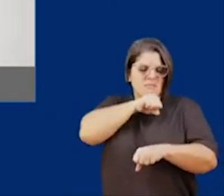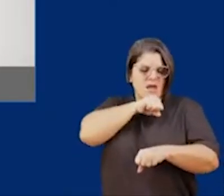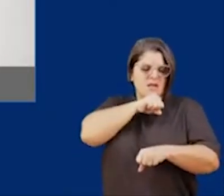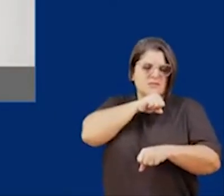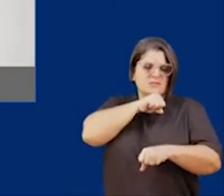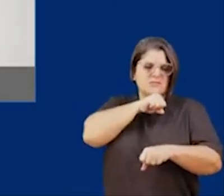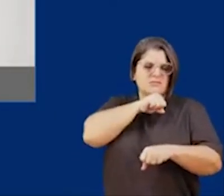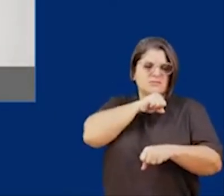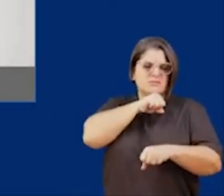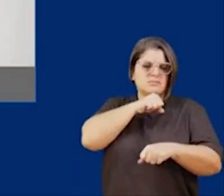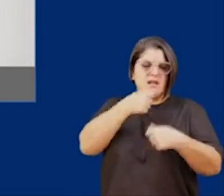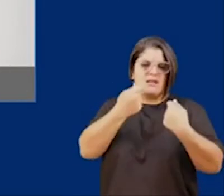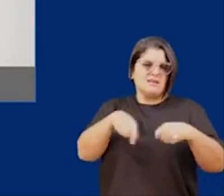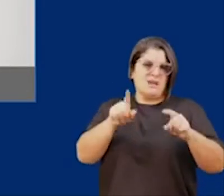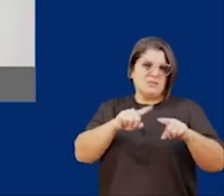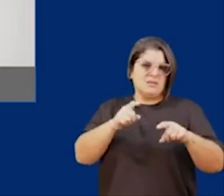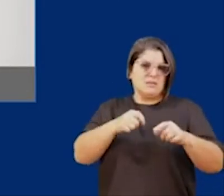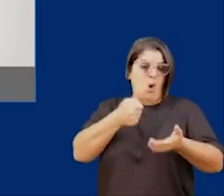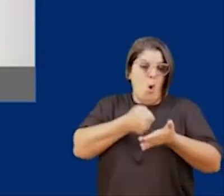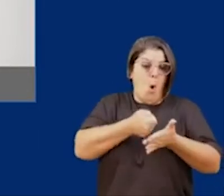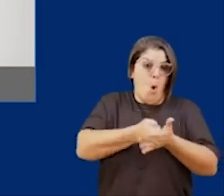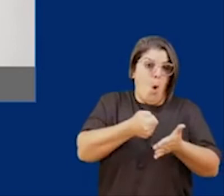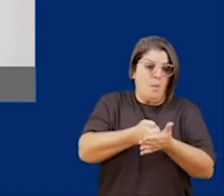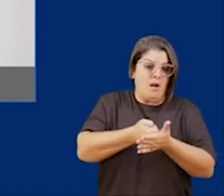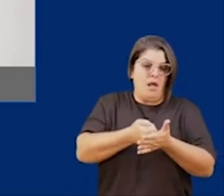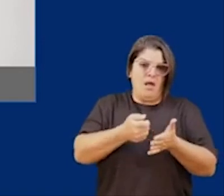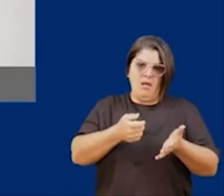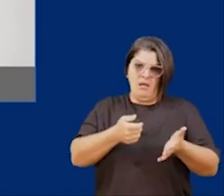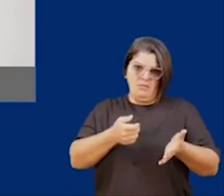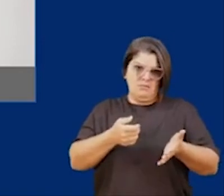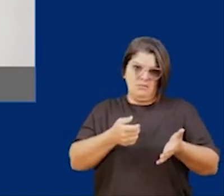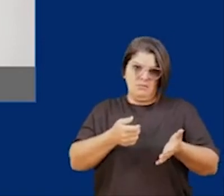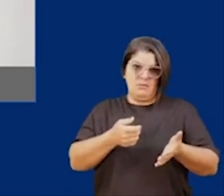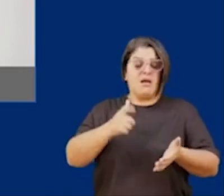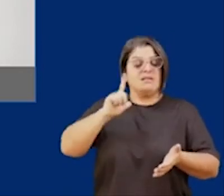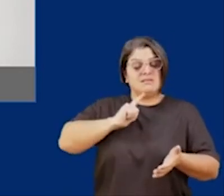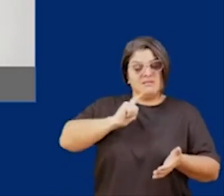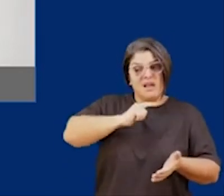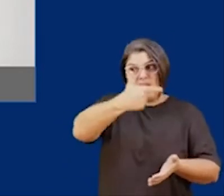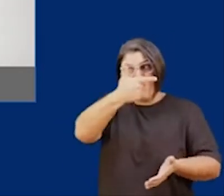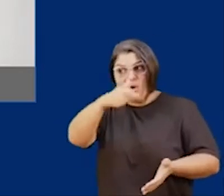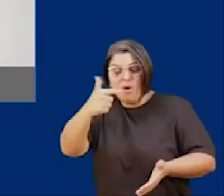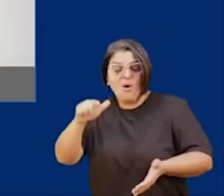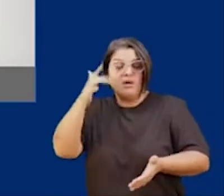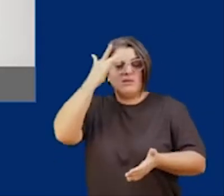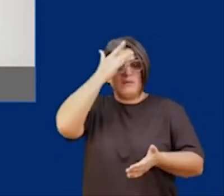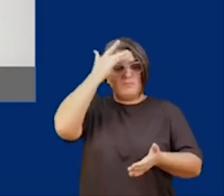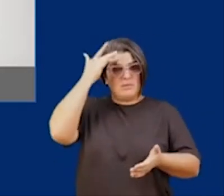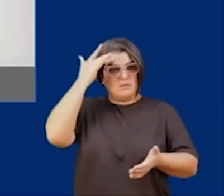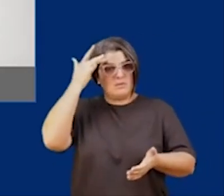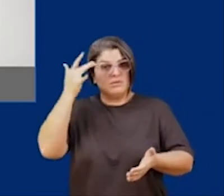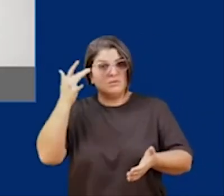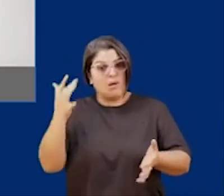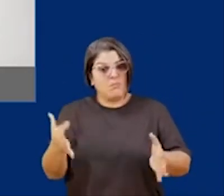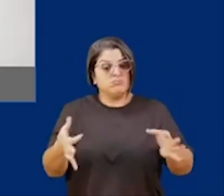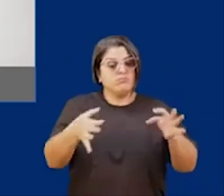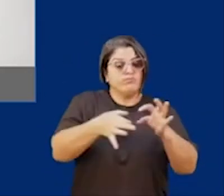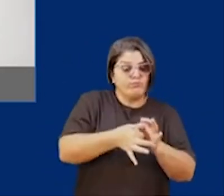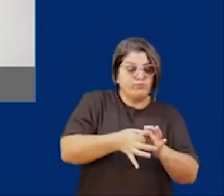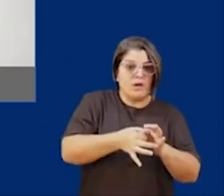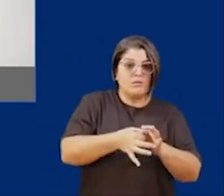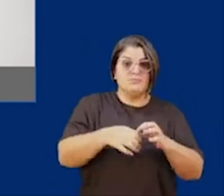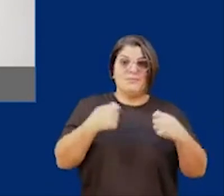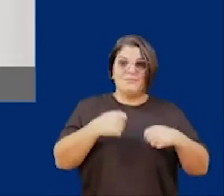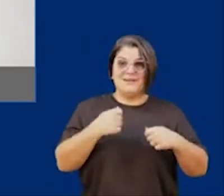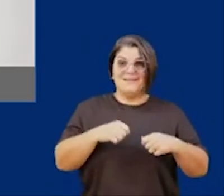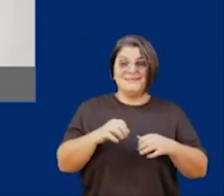precisa ser compulsória, ela tem outras pessoas envolvidas. Quando eu disse que a gente precisa permitir que os nossos filhos sejam amados